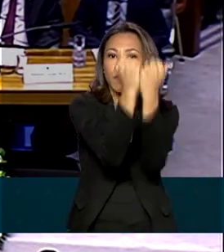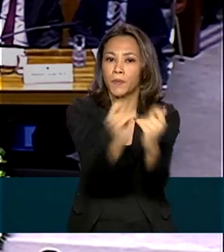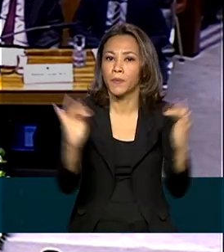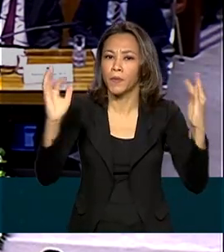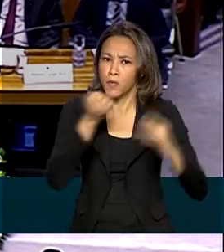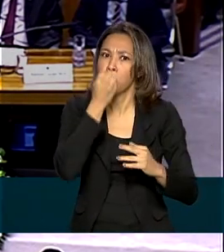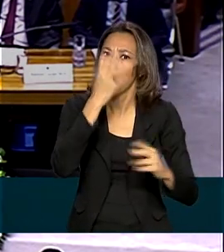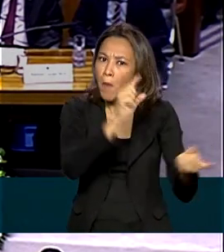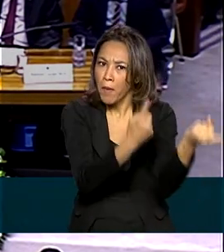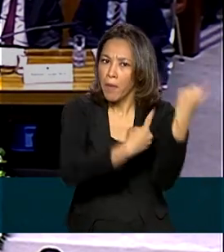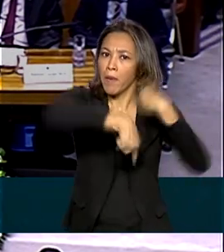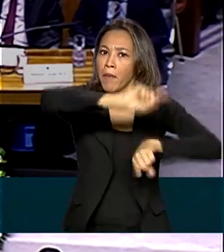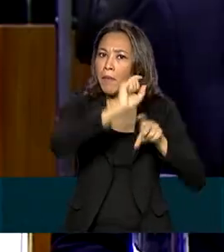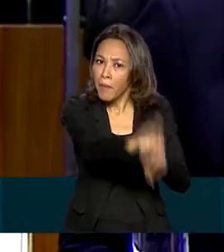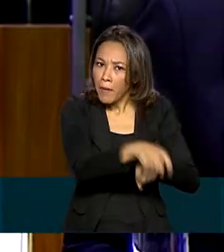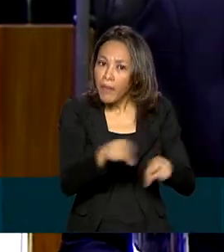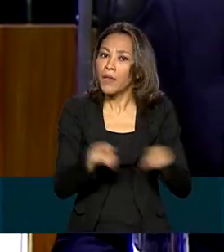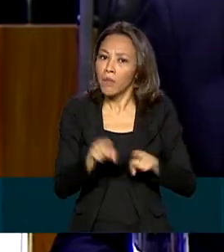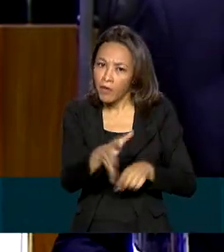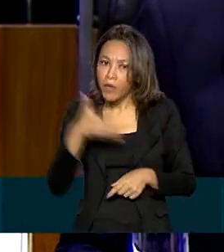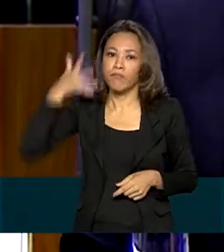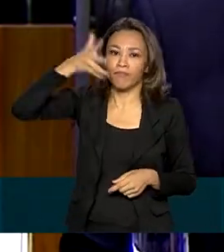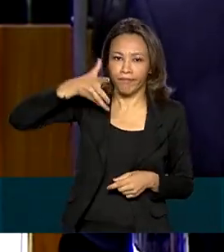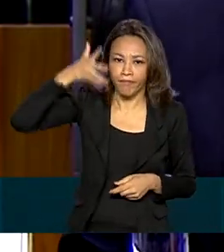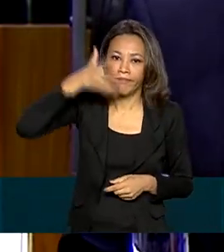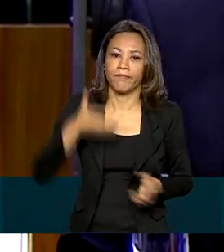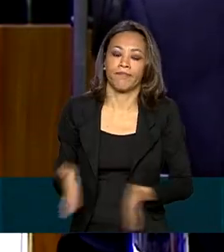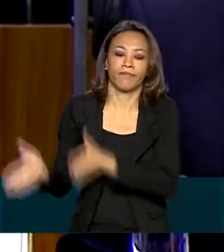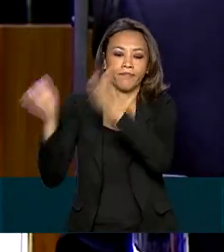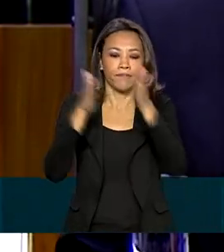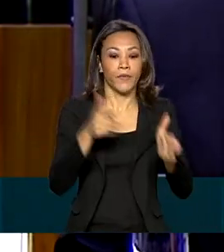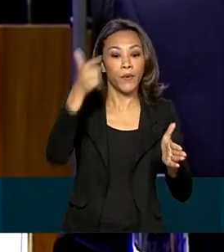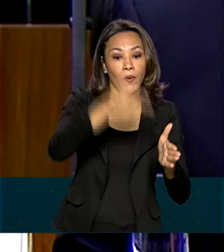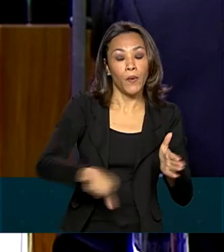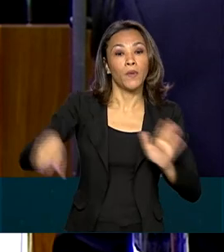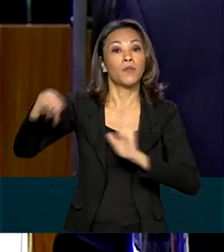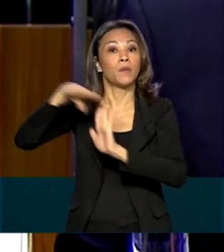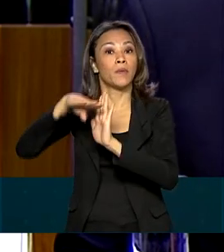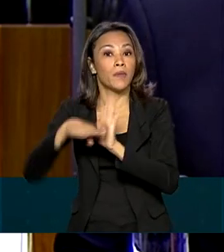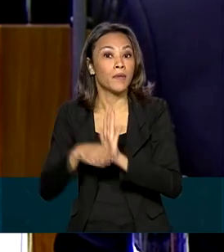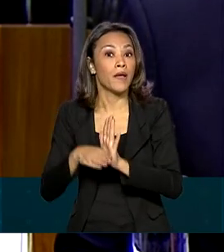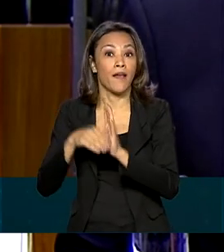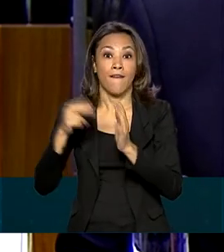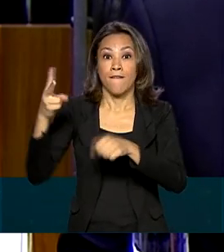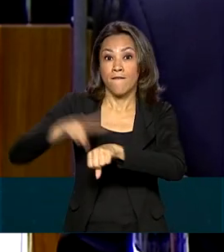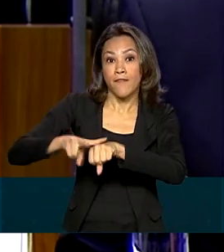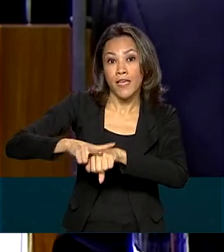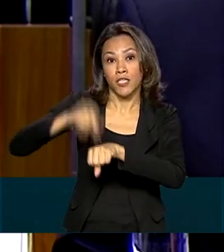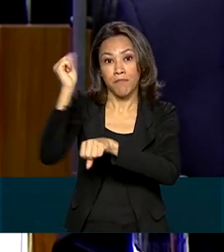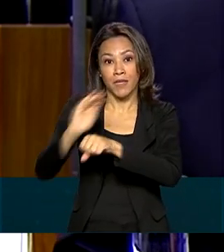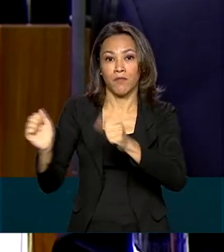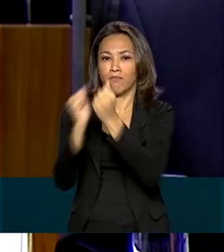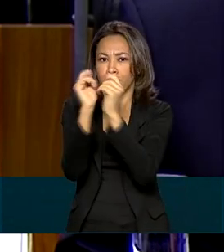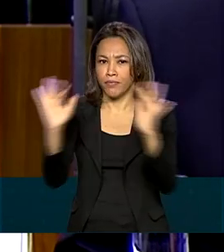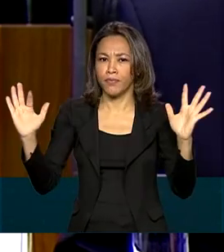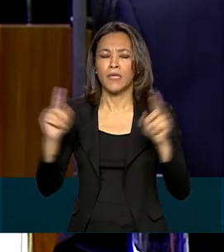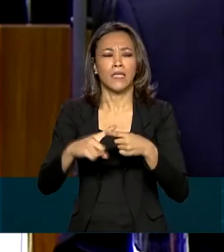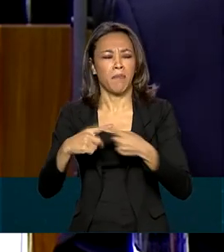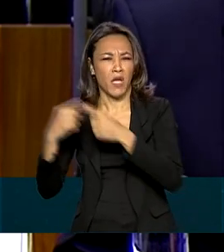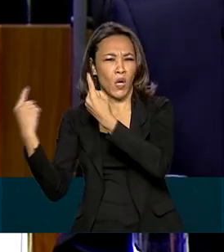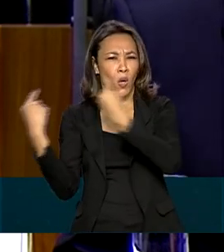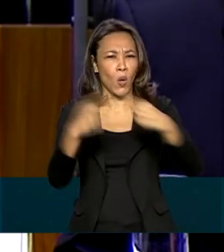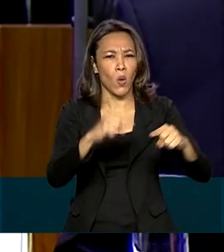campo também foram lembrados realizamos uma operação o Brasil dois reforçando o combate ao desmatamento